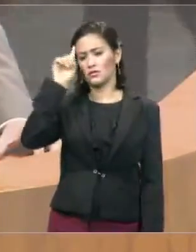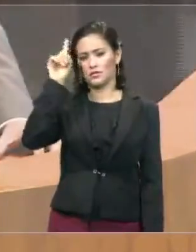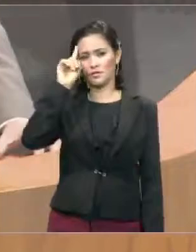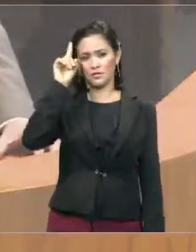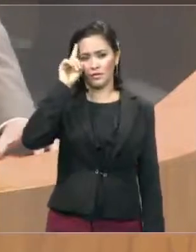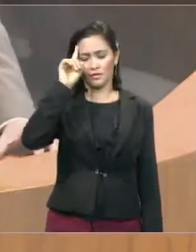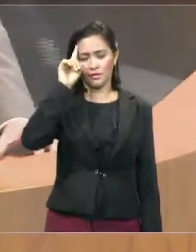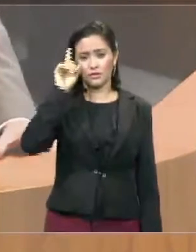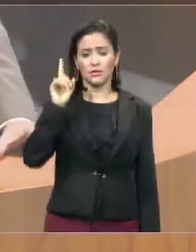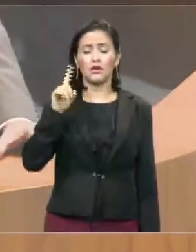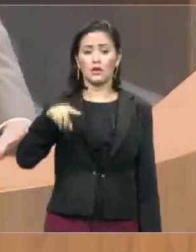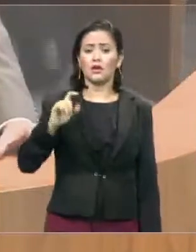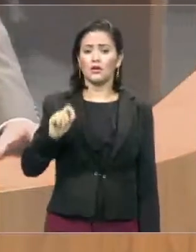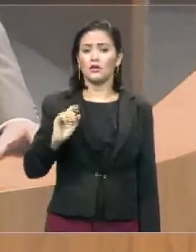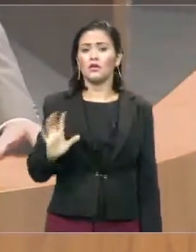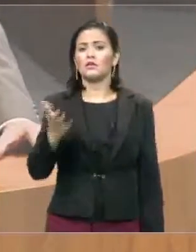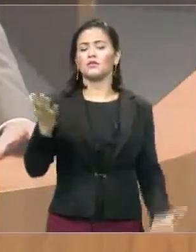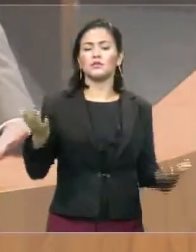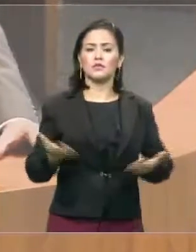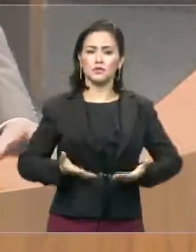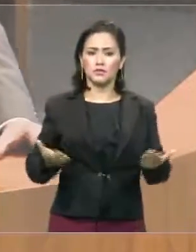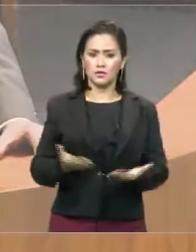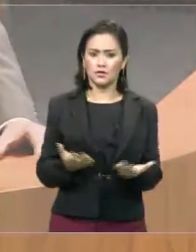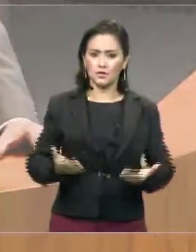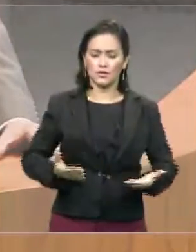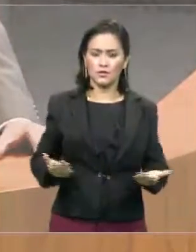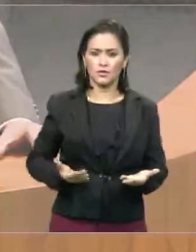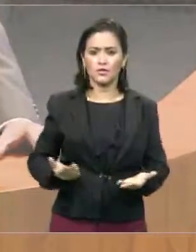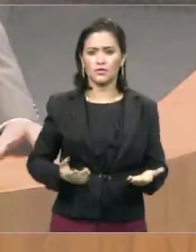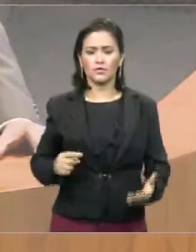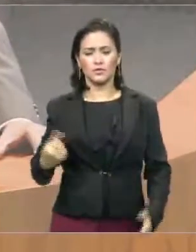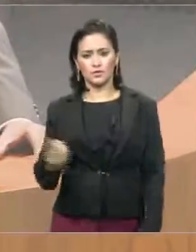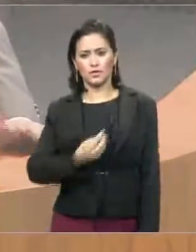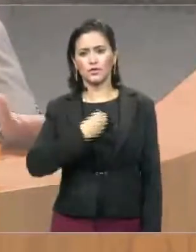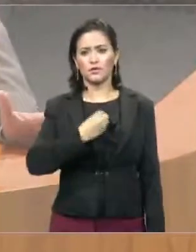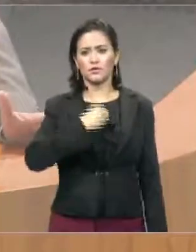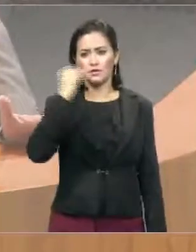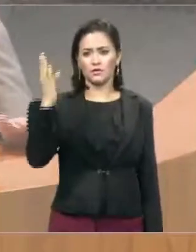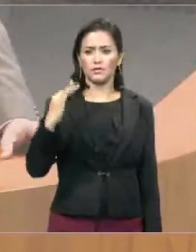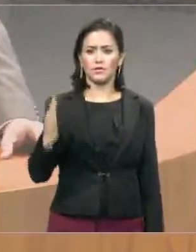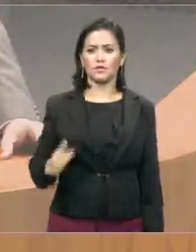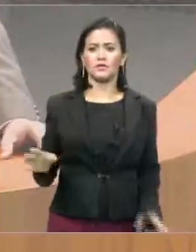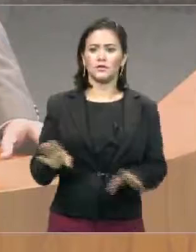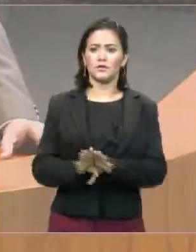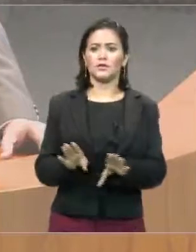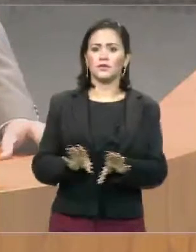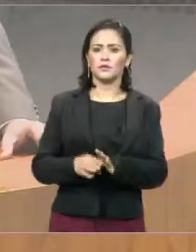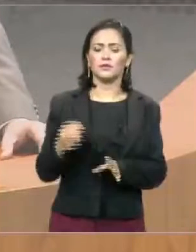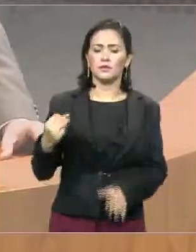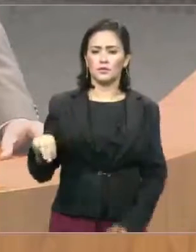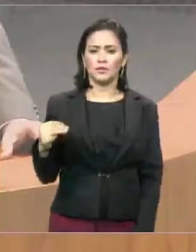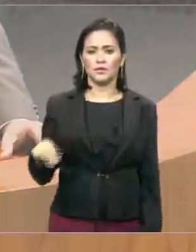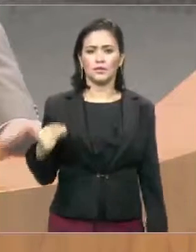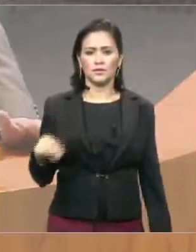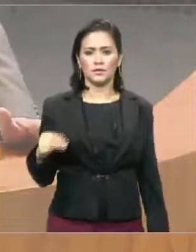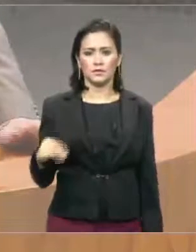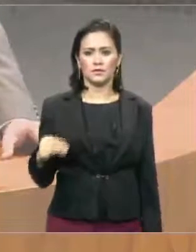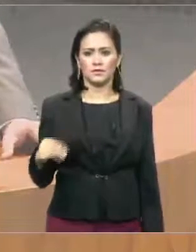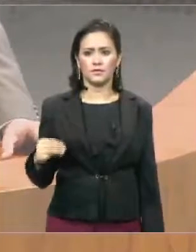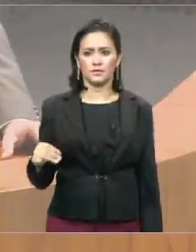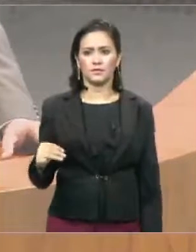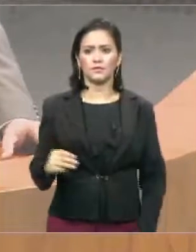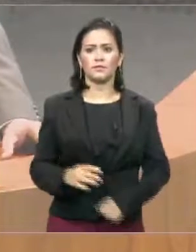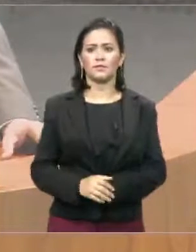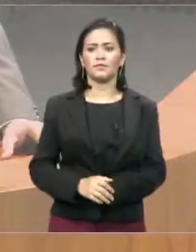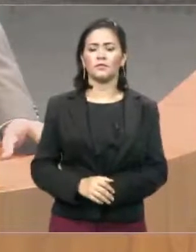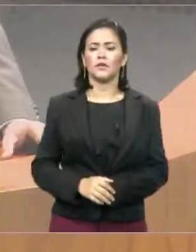Essa é a situação que a gente vive hoje no Brasil e também no Maranhão e, de maneira